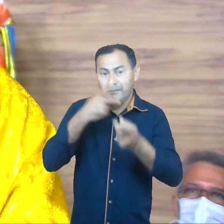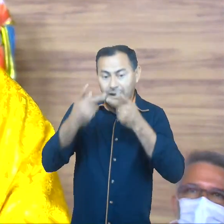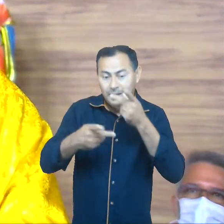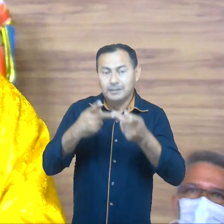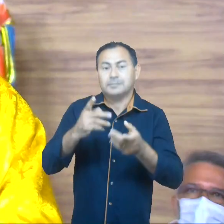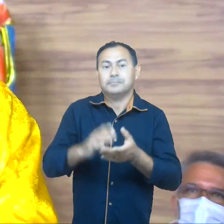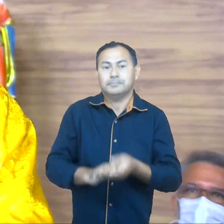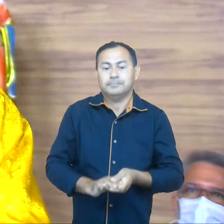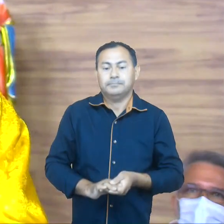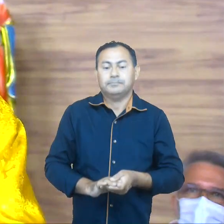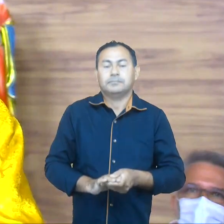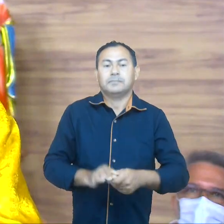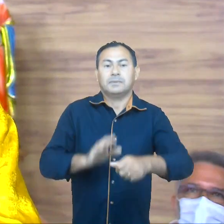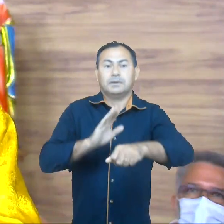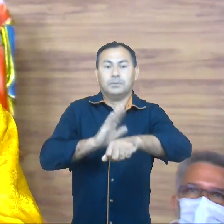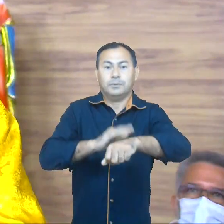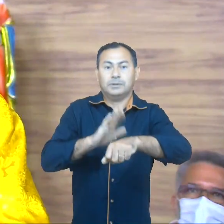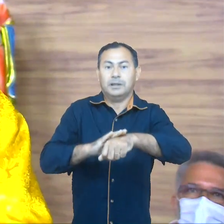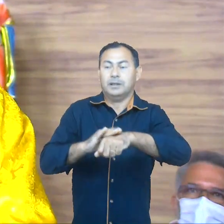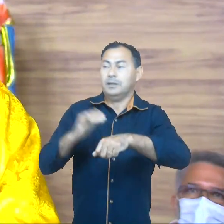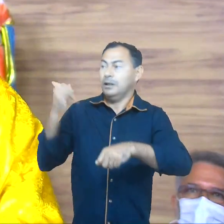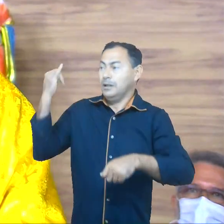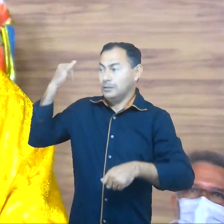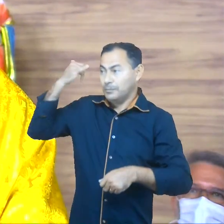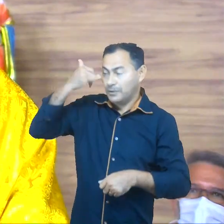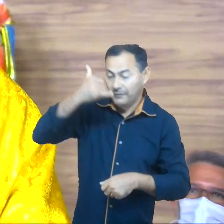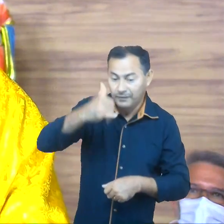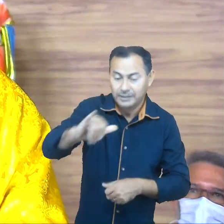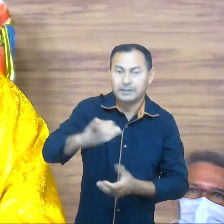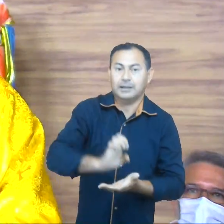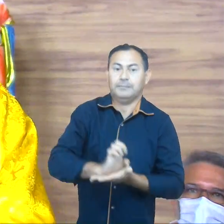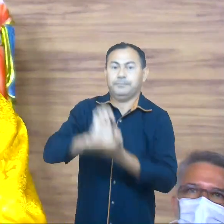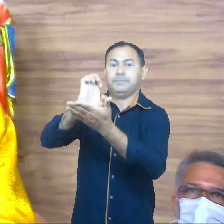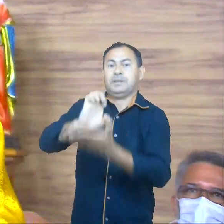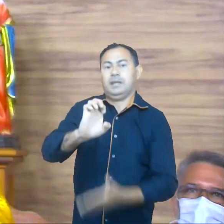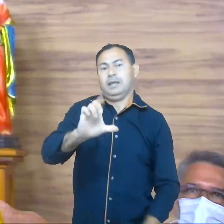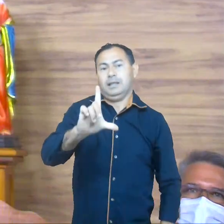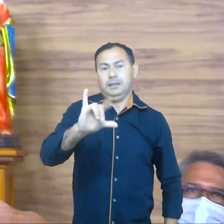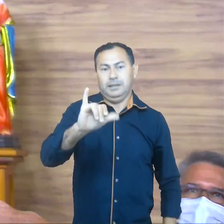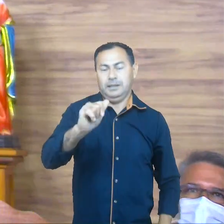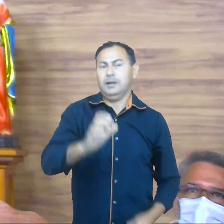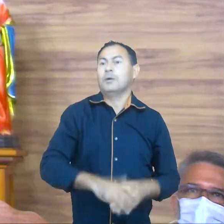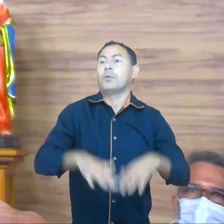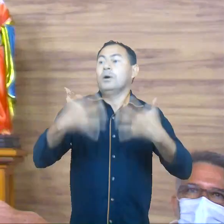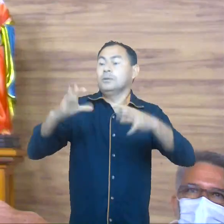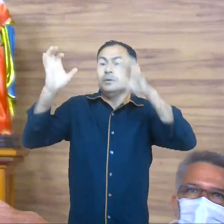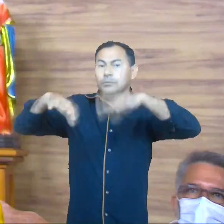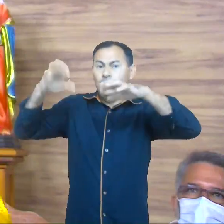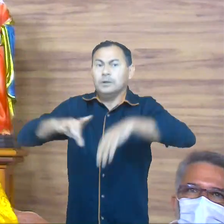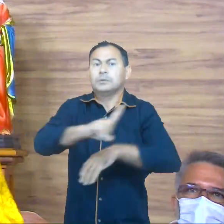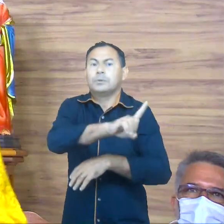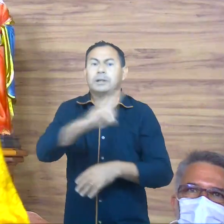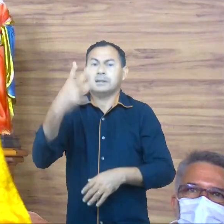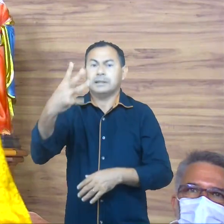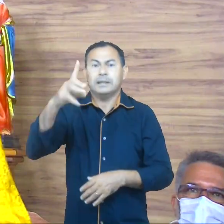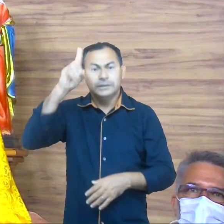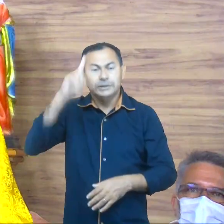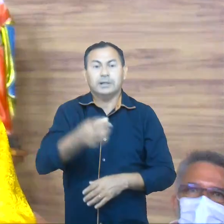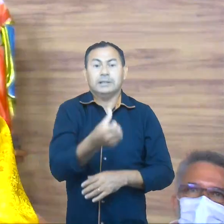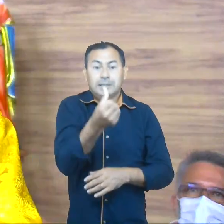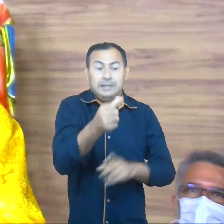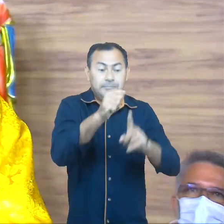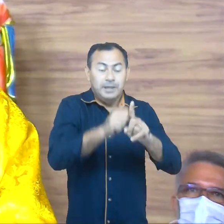que no tempo do profeta Elias, quando não choveu durante 3 dias e 6